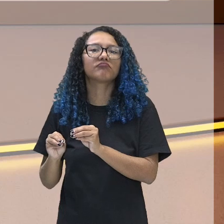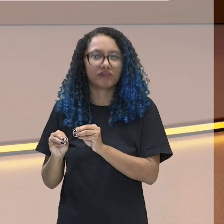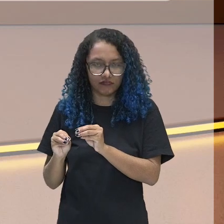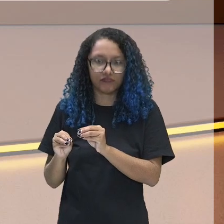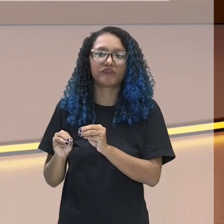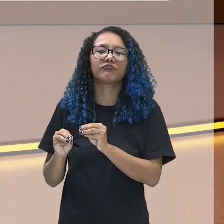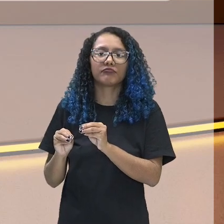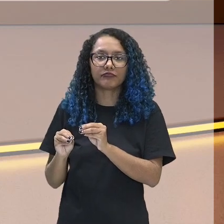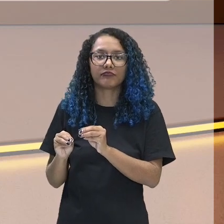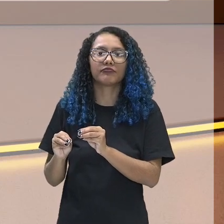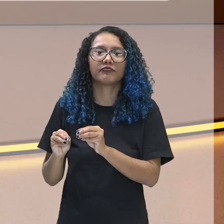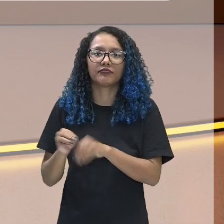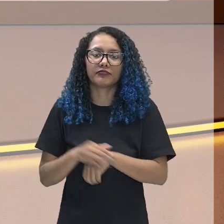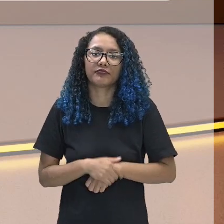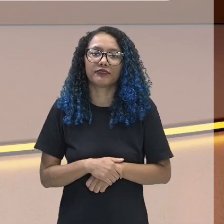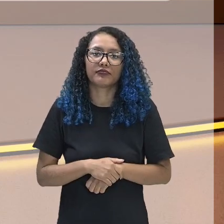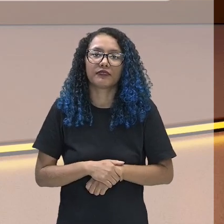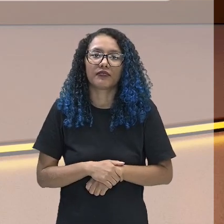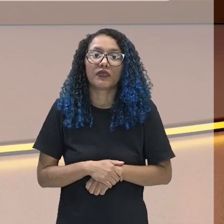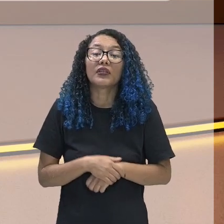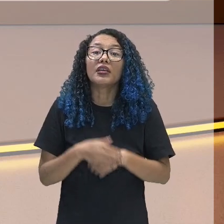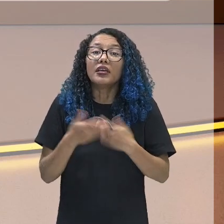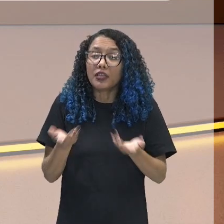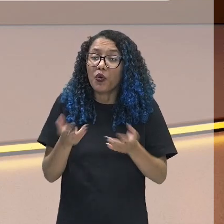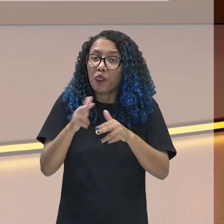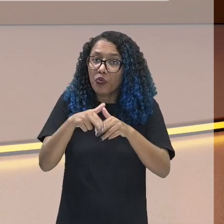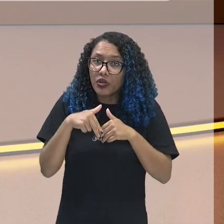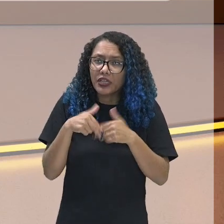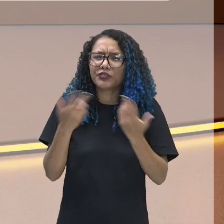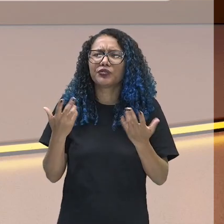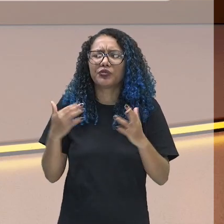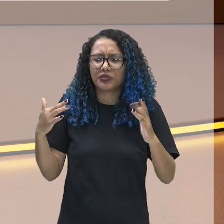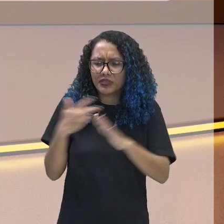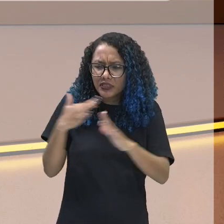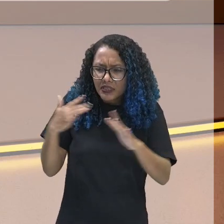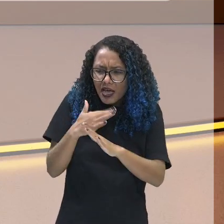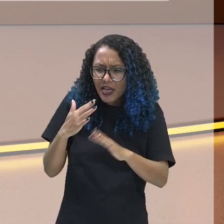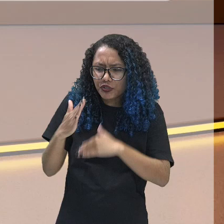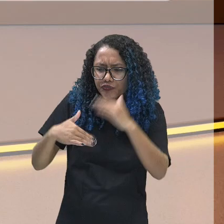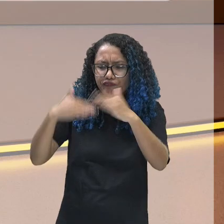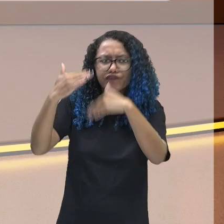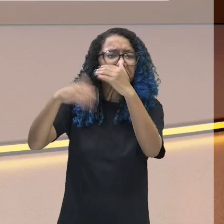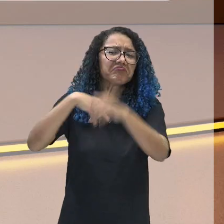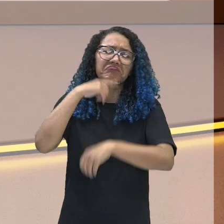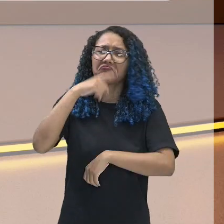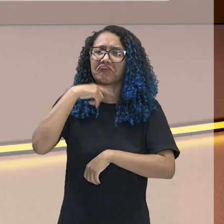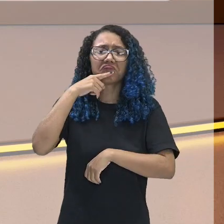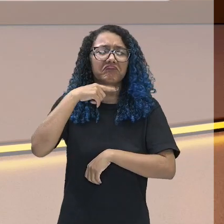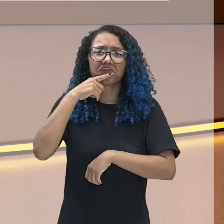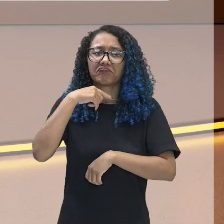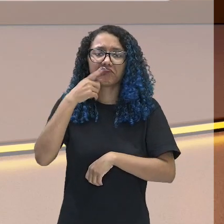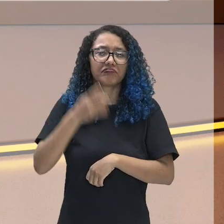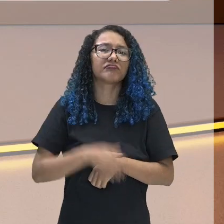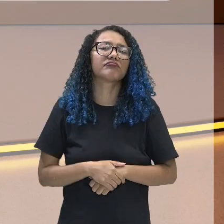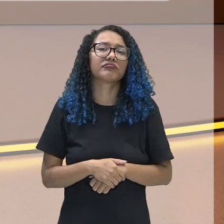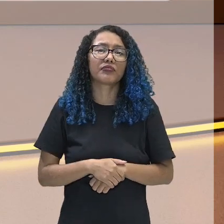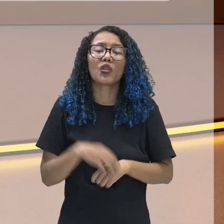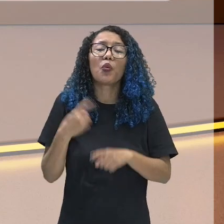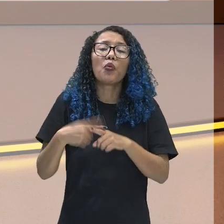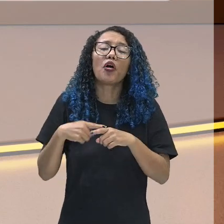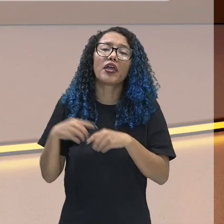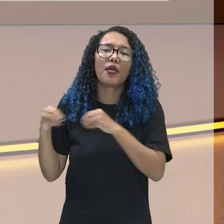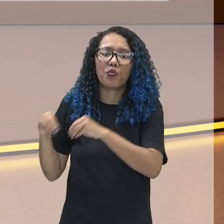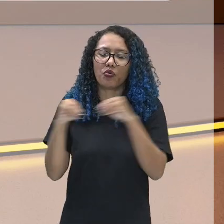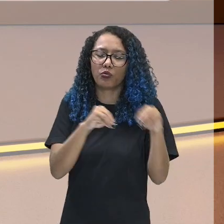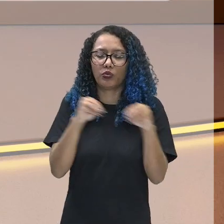gente, evitou o desenvolvimento de vilas e, posteriormente, de cidades, tá, gente? A gente vai ver que com o desenvolvimento